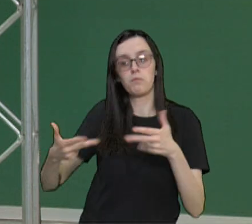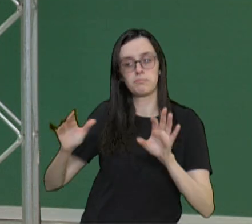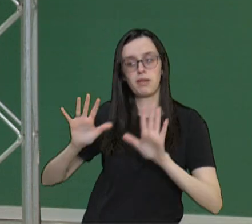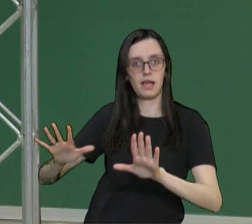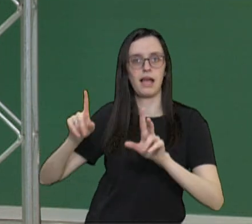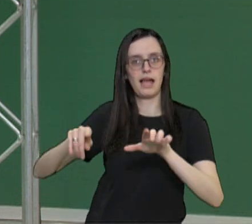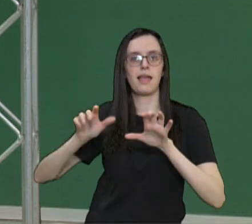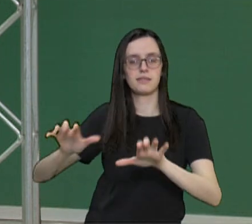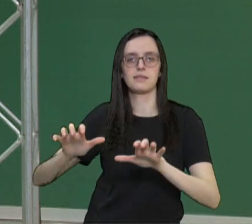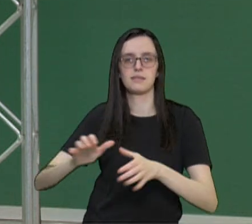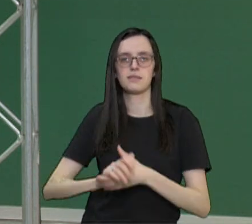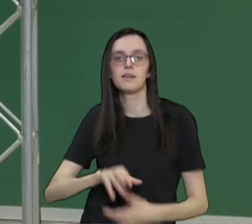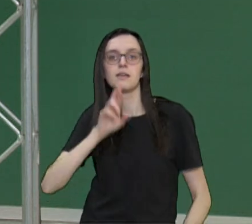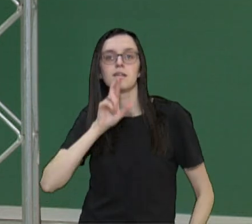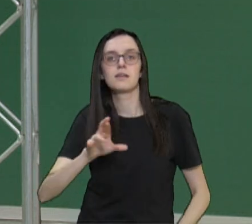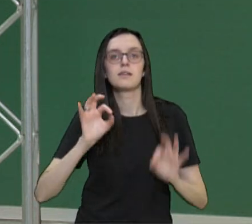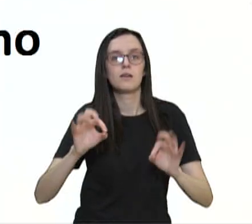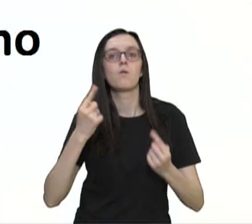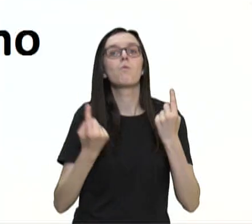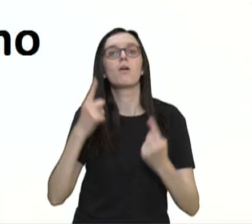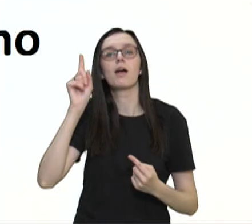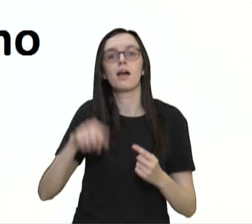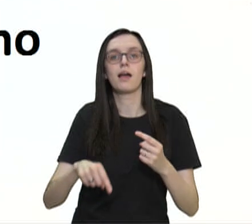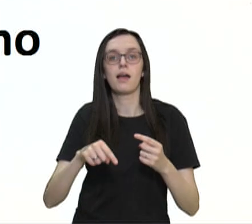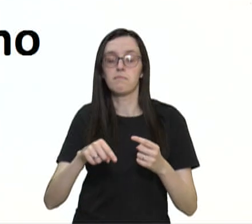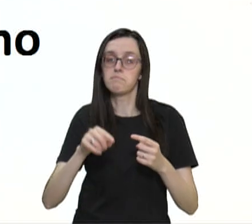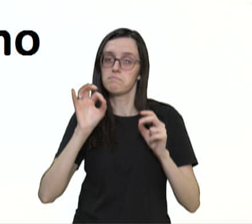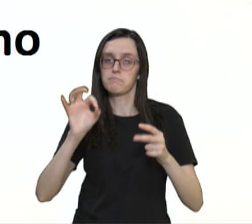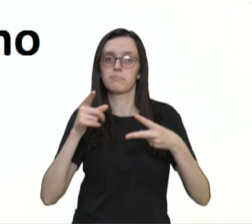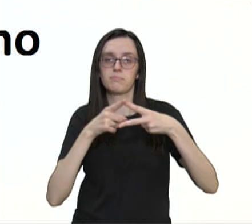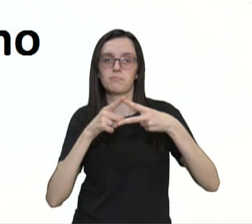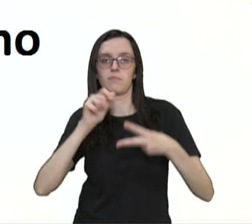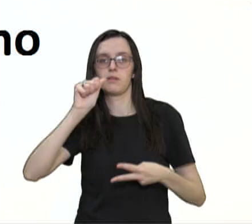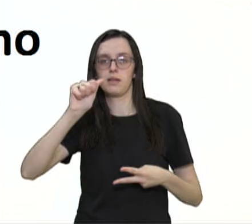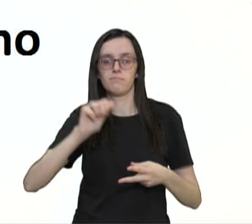eram. Então a resposta correta é a letra A.